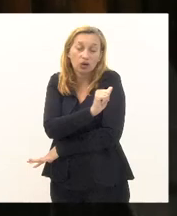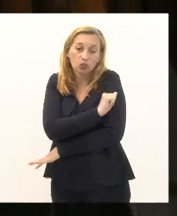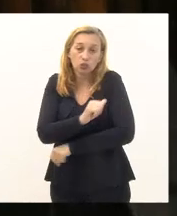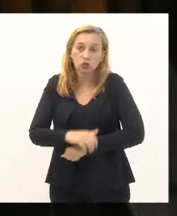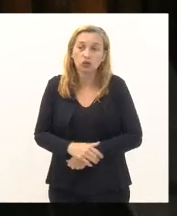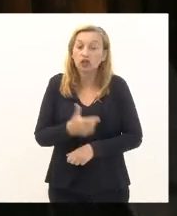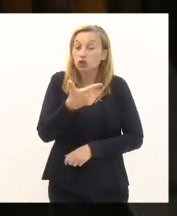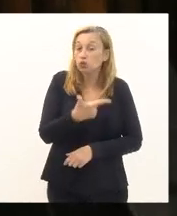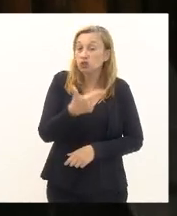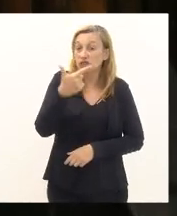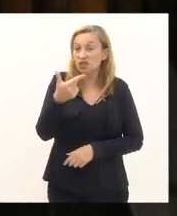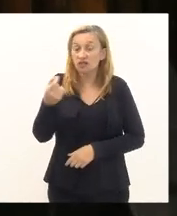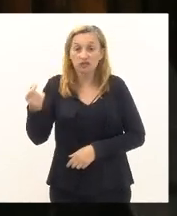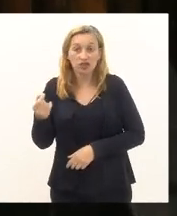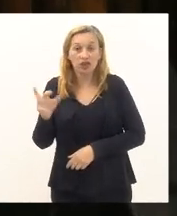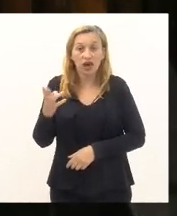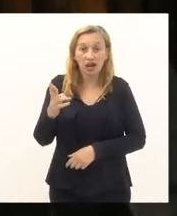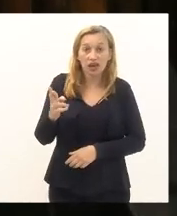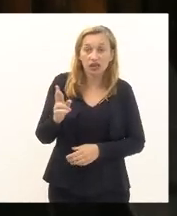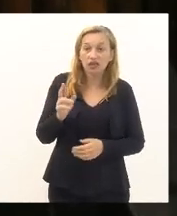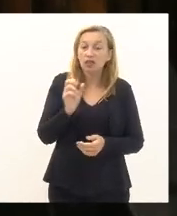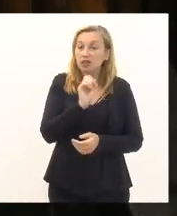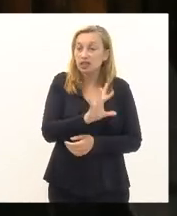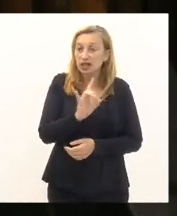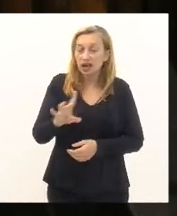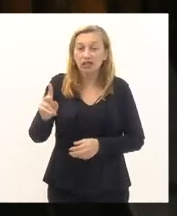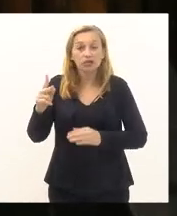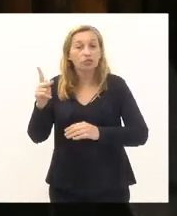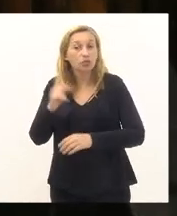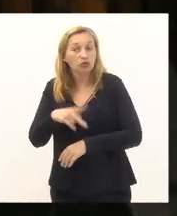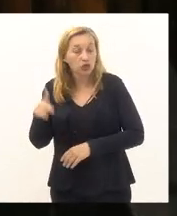gastou R$ 220,00 com o ingresso de cada professor